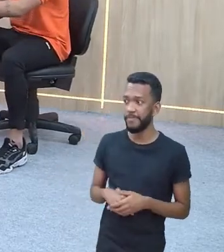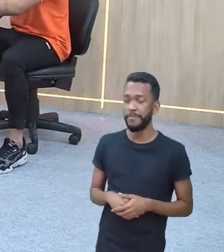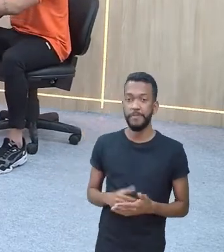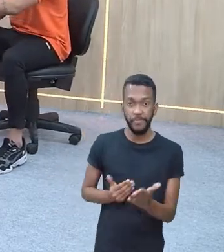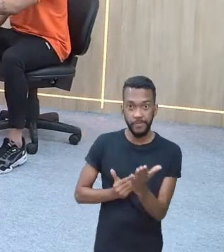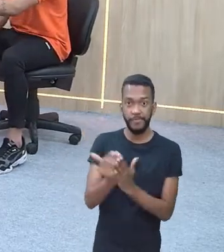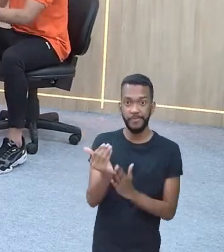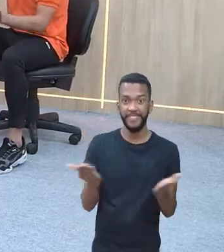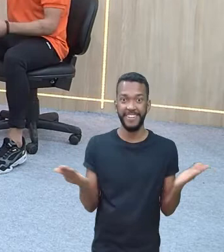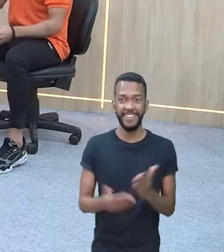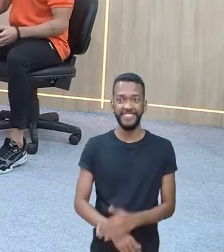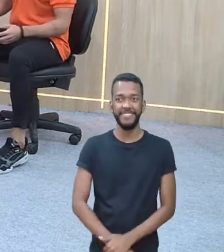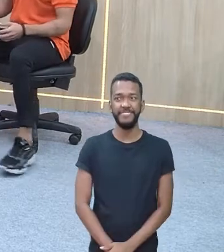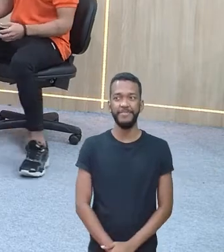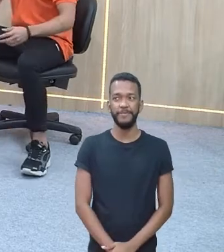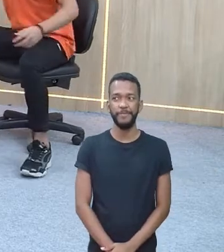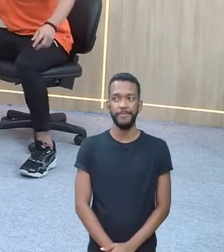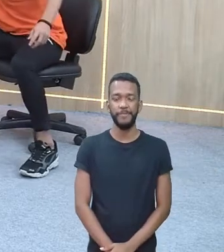viu?